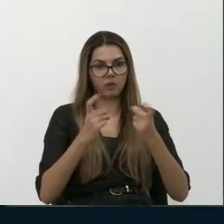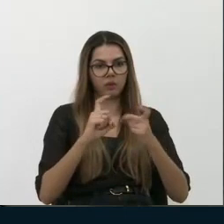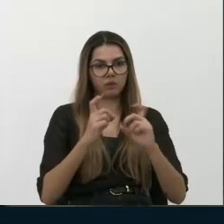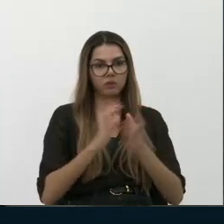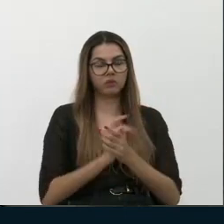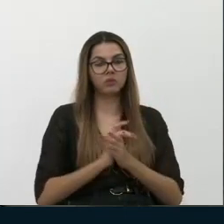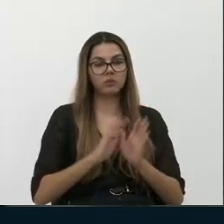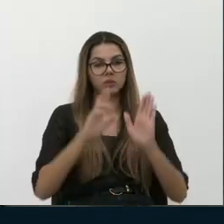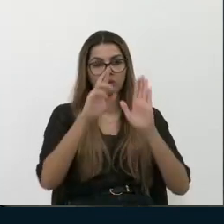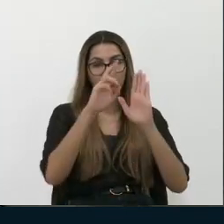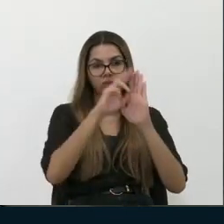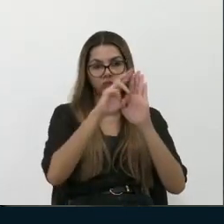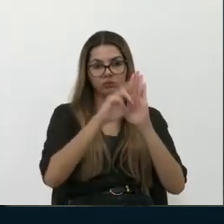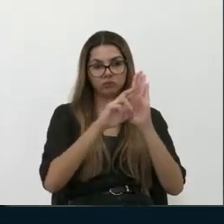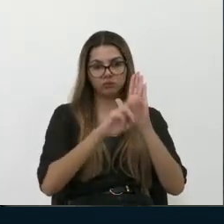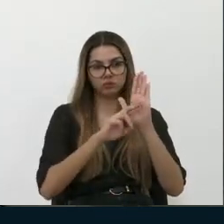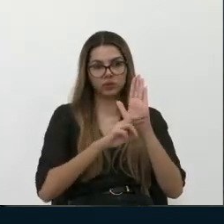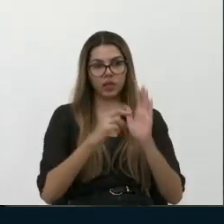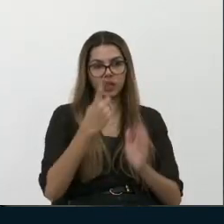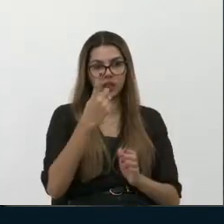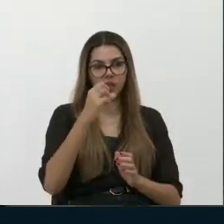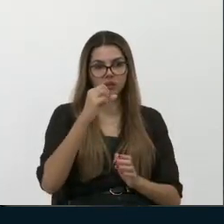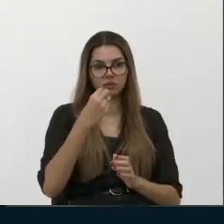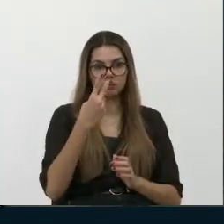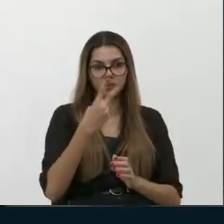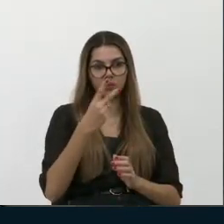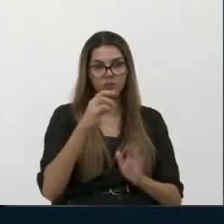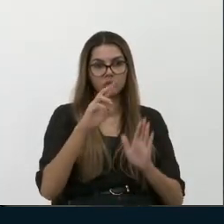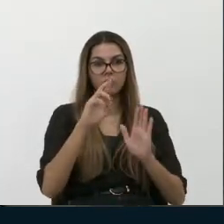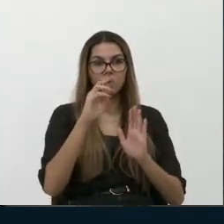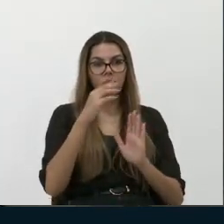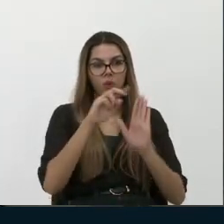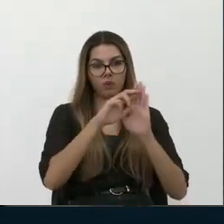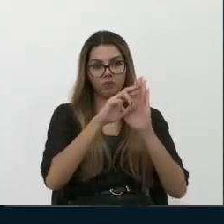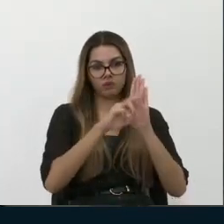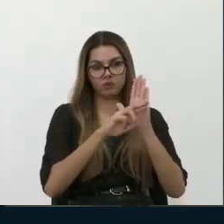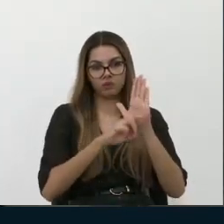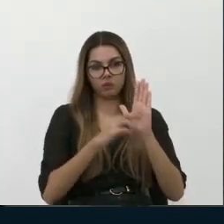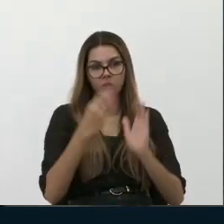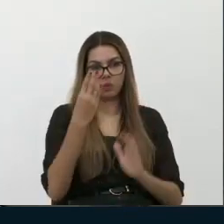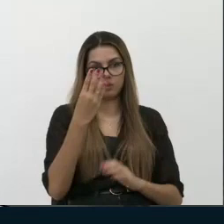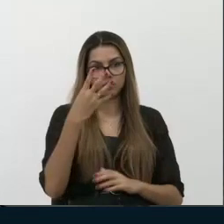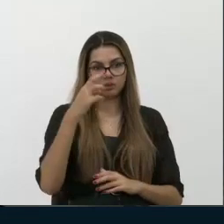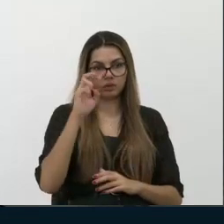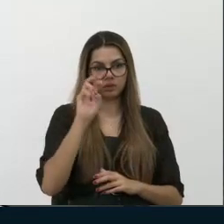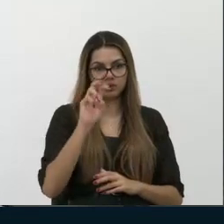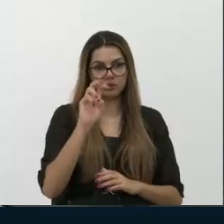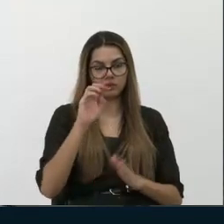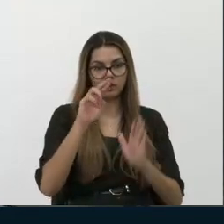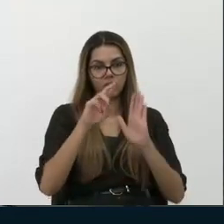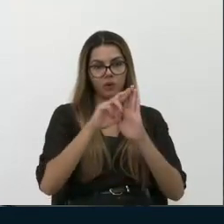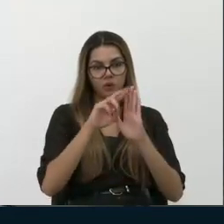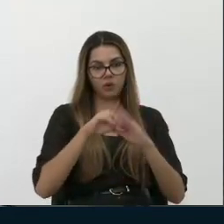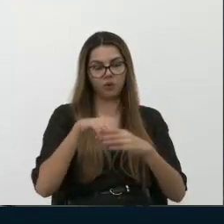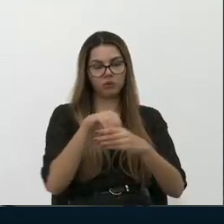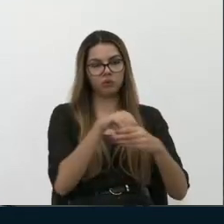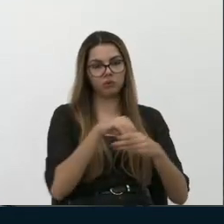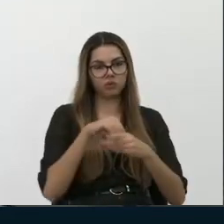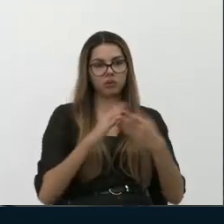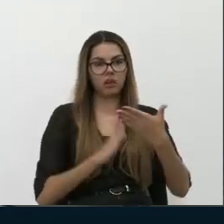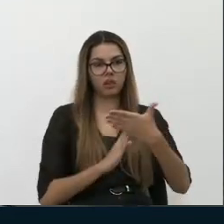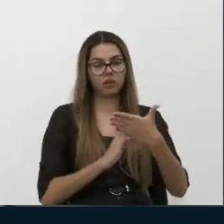grande expediente há 102 itens. São 45 requerimentos para serem discutidos e votados e 57 projetos para